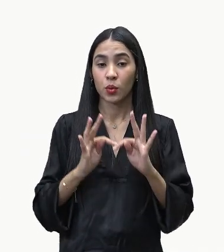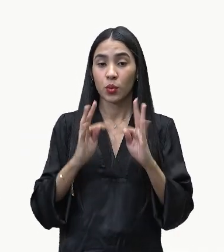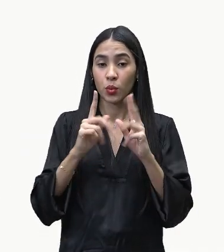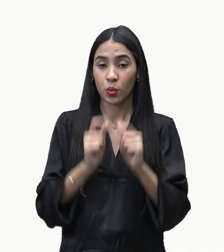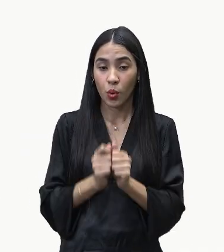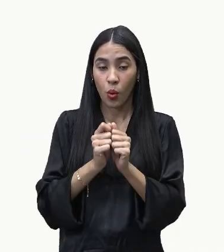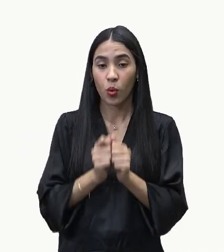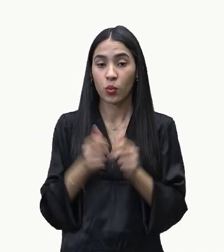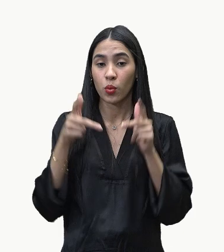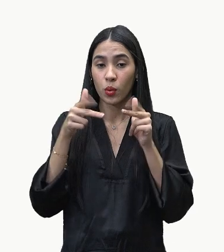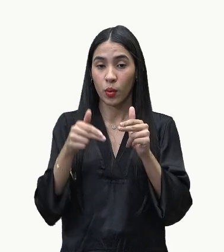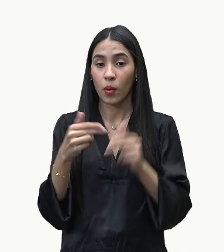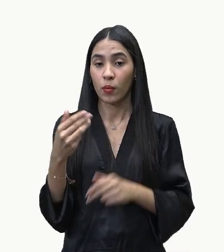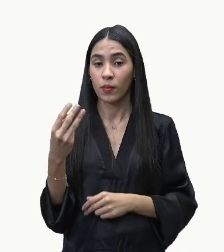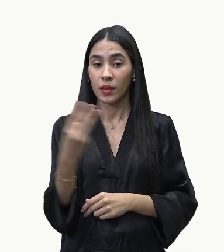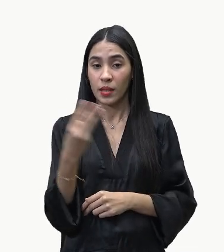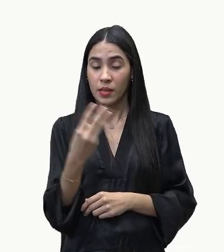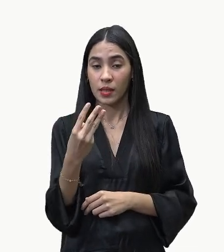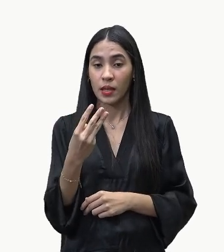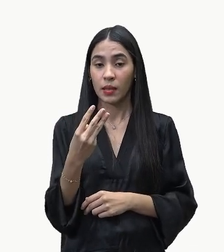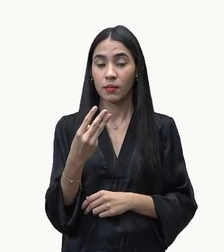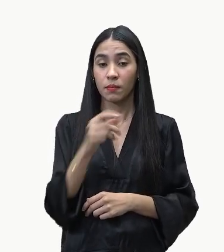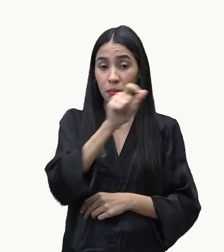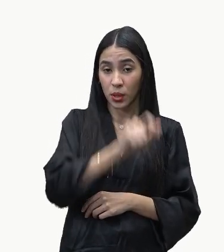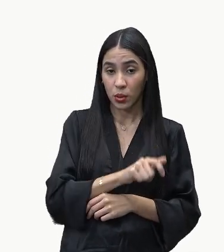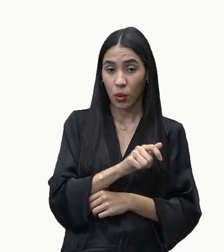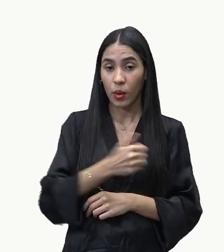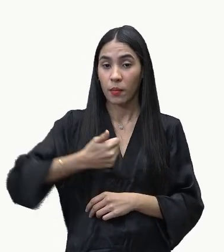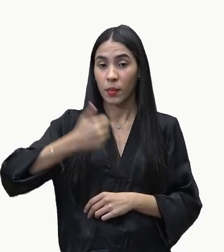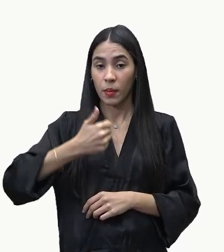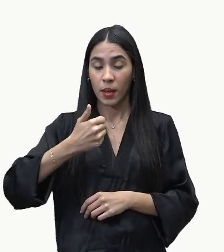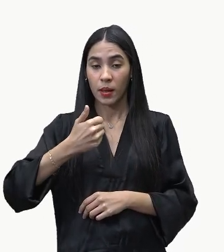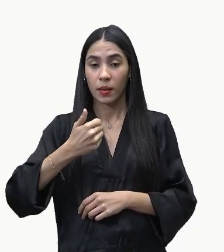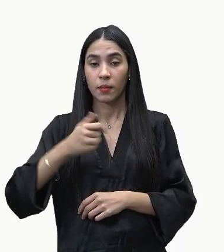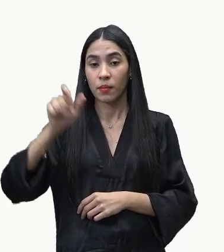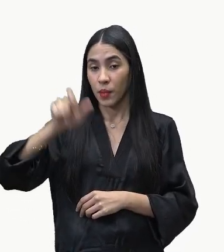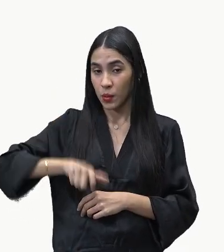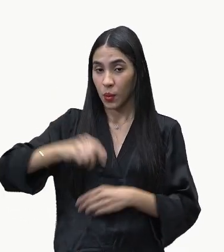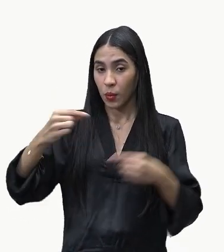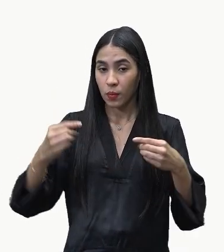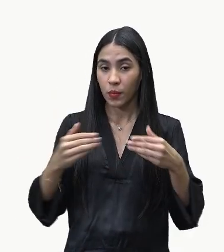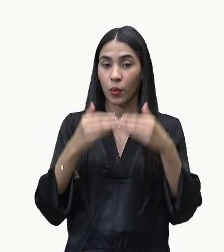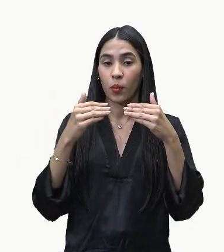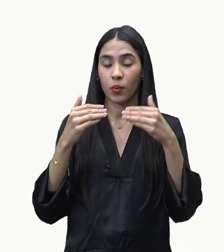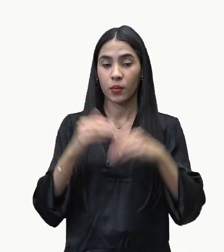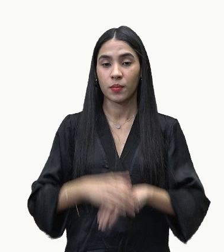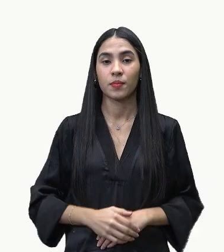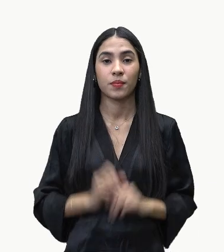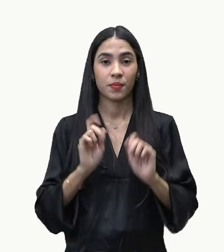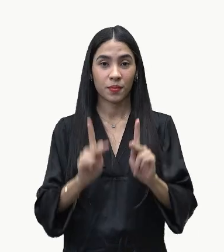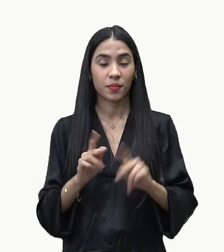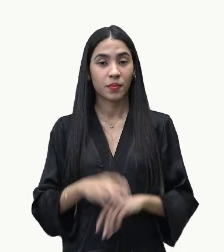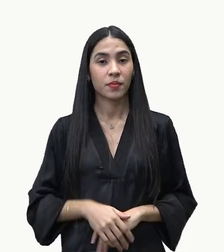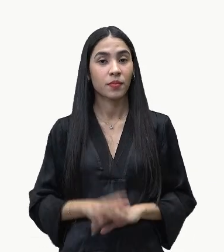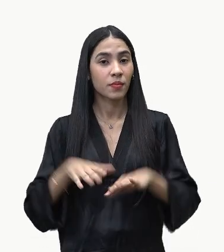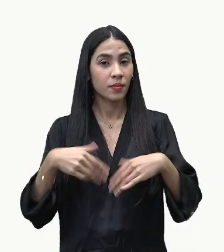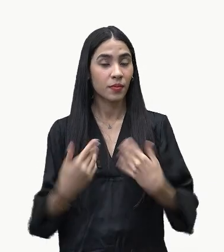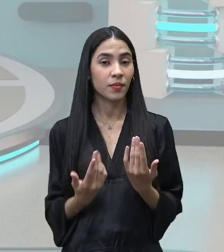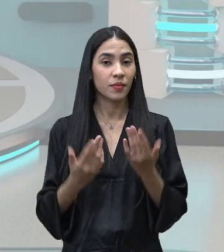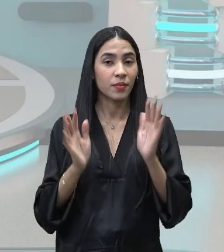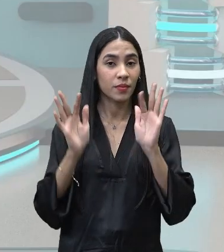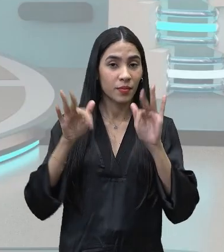somos assim, terceira pessoa e primeira pessoa nessa ideia, concordando. Ok, pessoal? Então, assim nós vamos